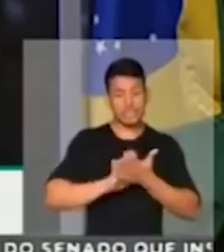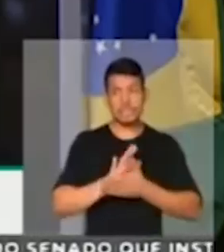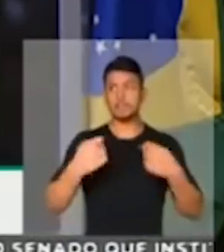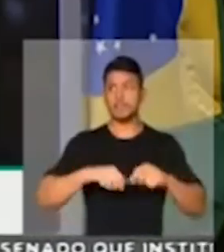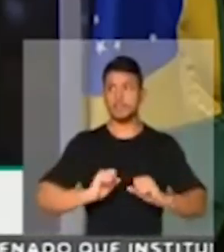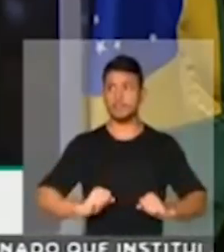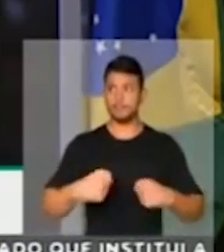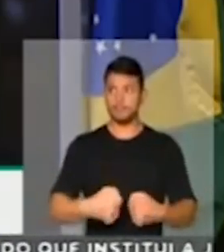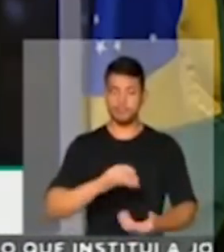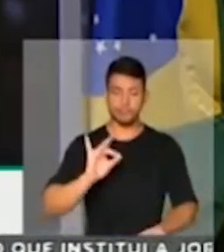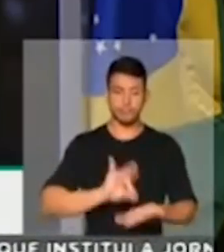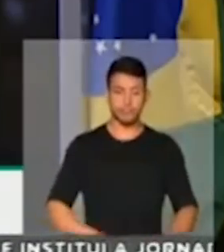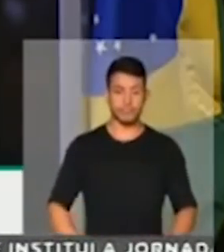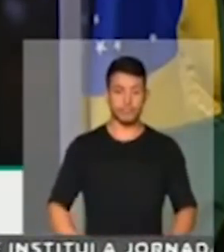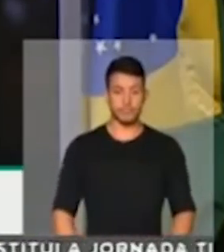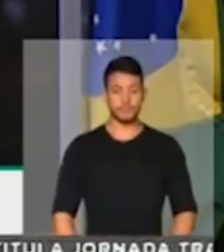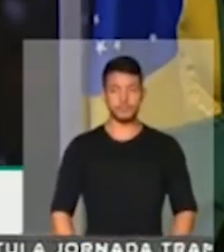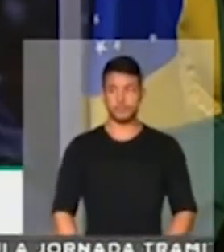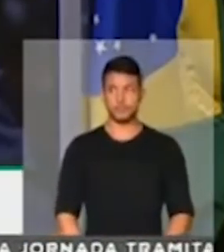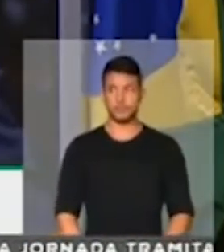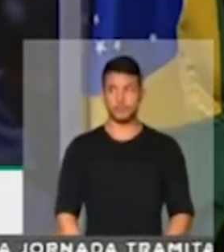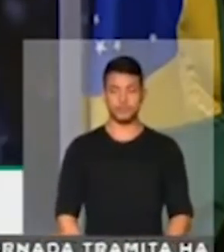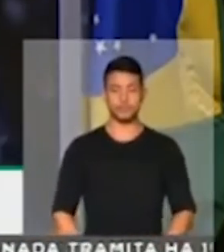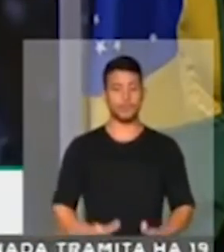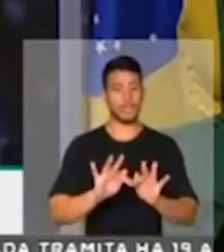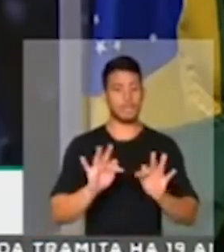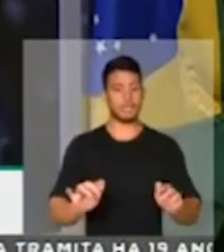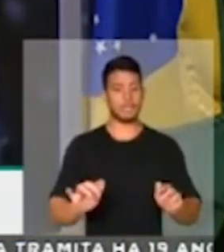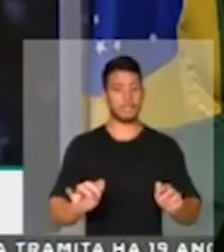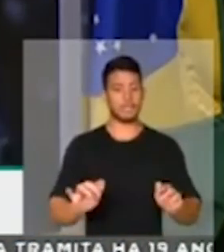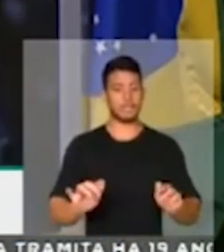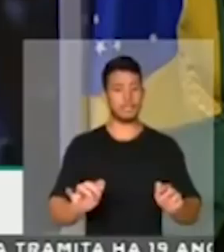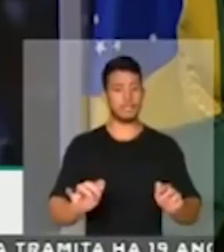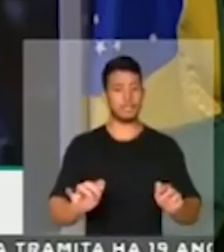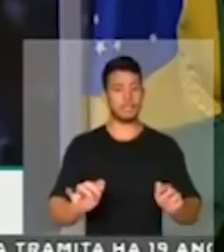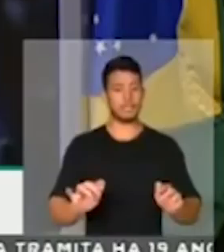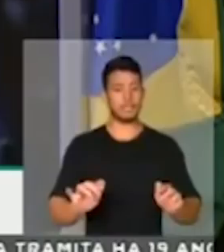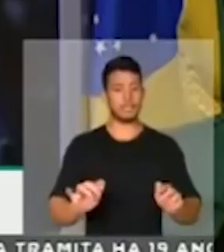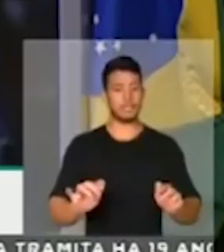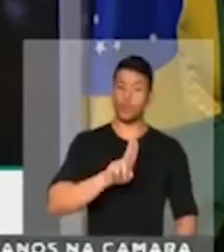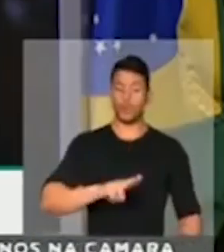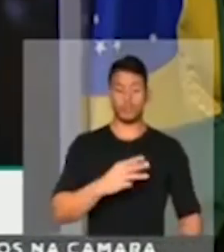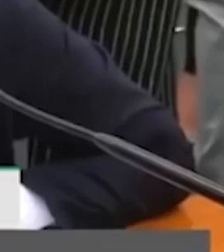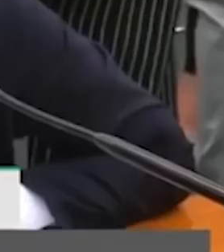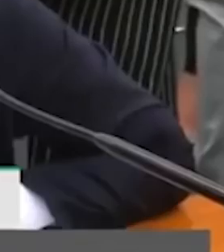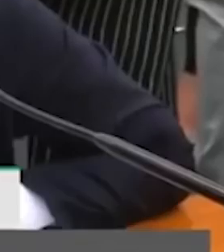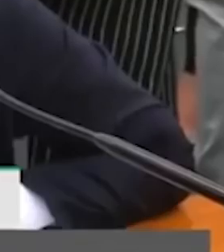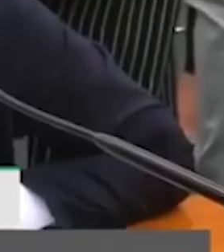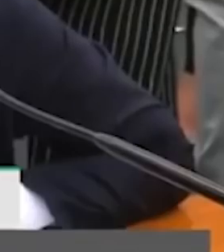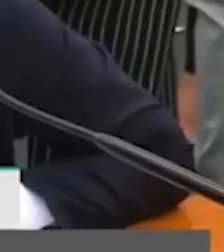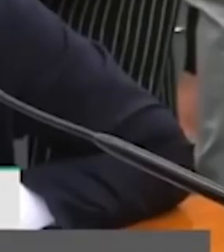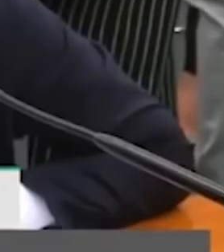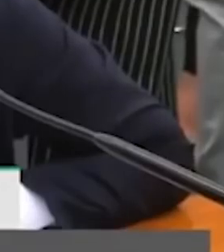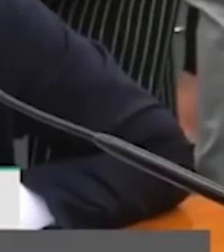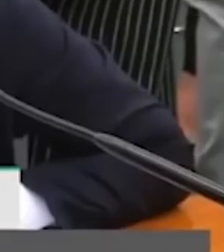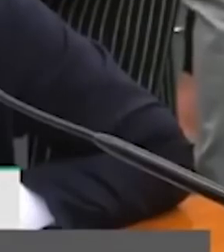e em projeto de decreto legislativo. A escolha é simples. Parlamentar ou escolhe passar uma conta de 3,4 bi pro cidadão ou escolhe defender o interesse público. Quem demoniza